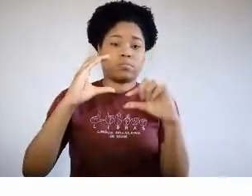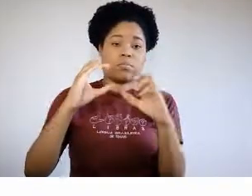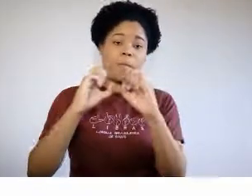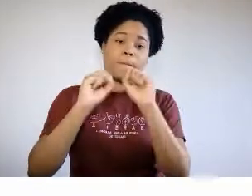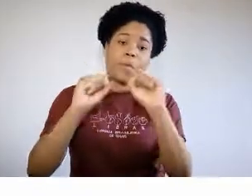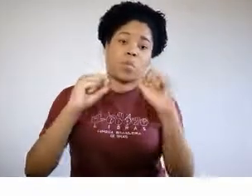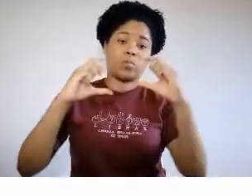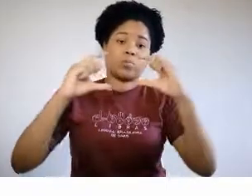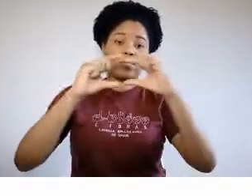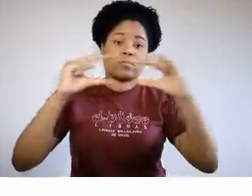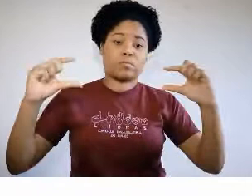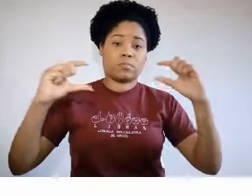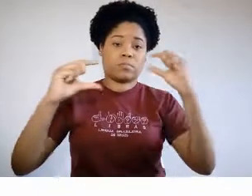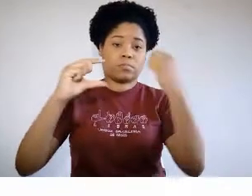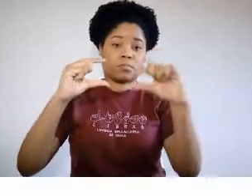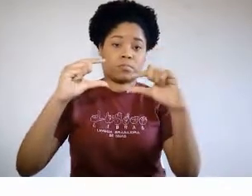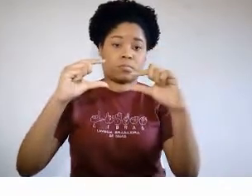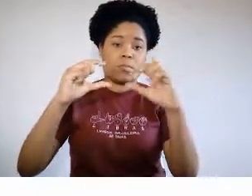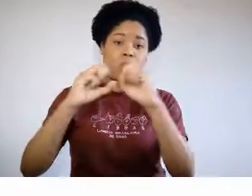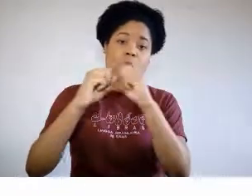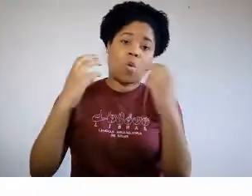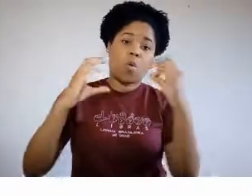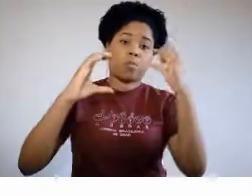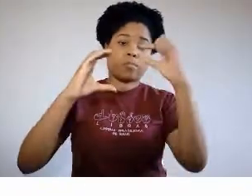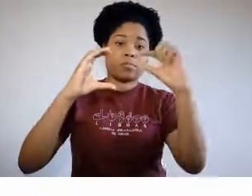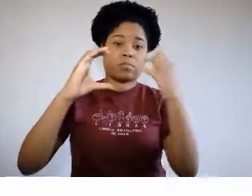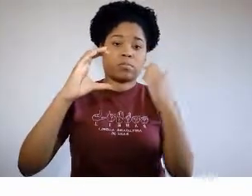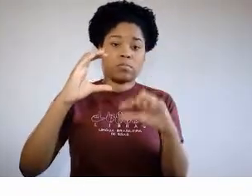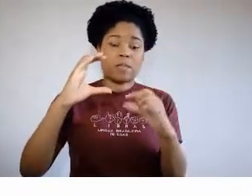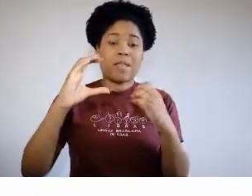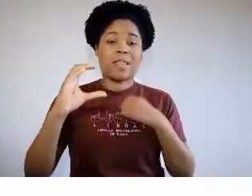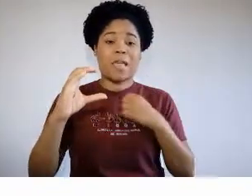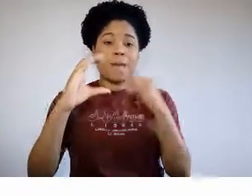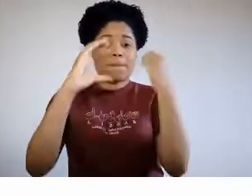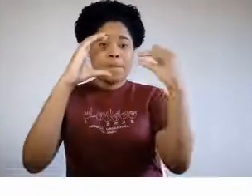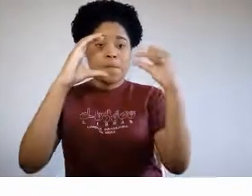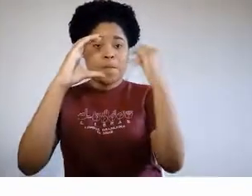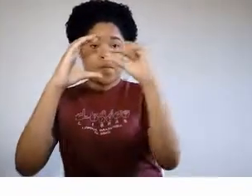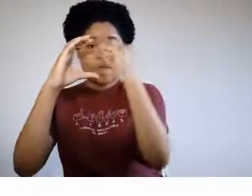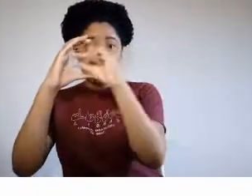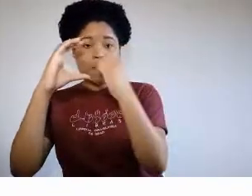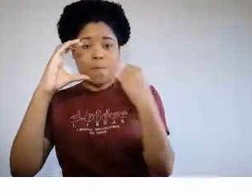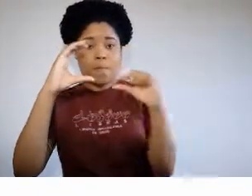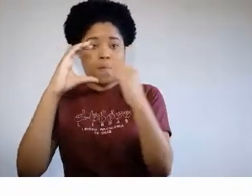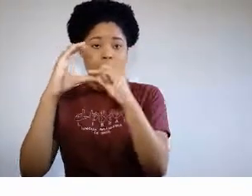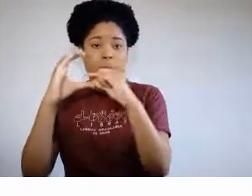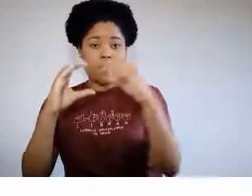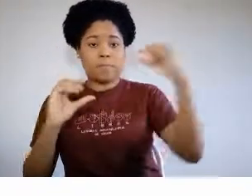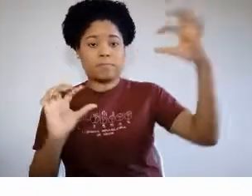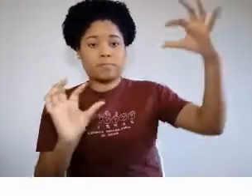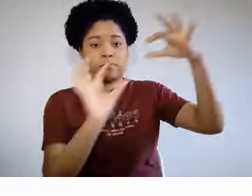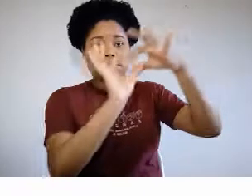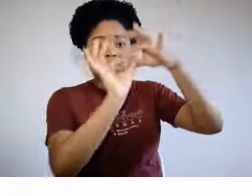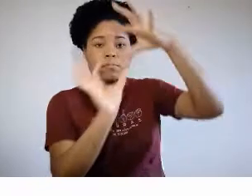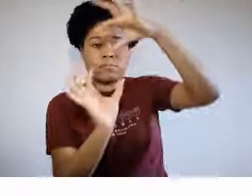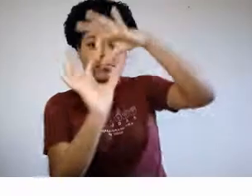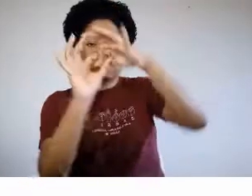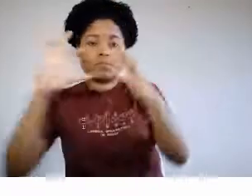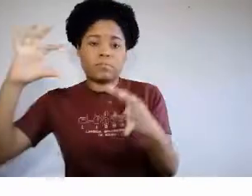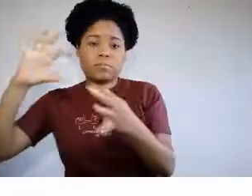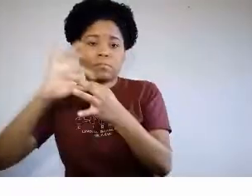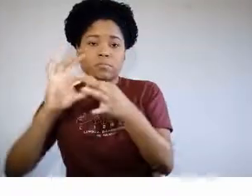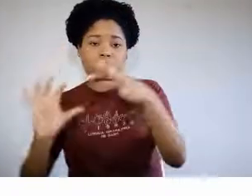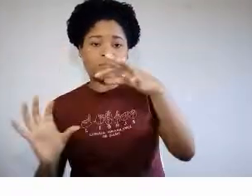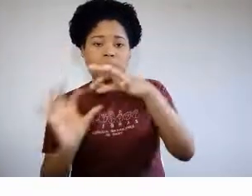Então, pode ser hub ou switch aqui no meio. O hub ou switch tem uma porta que interliga cada um desses cabos